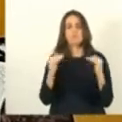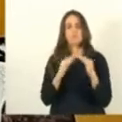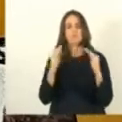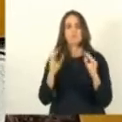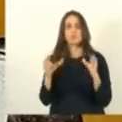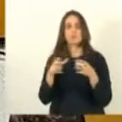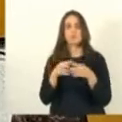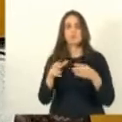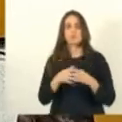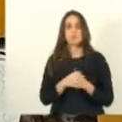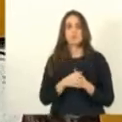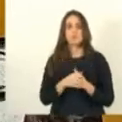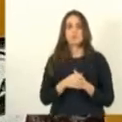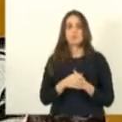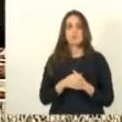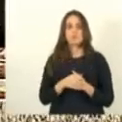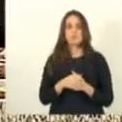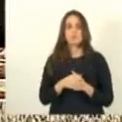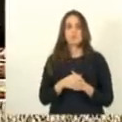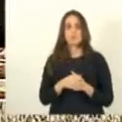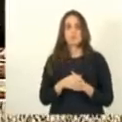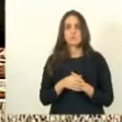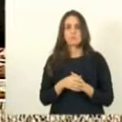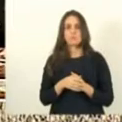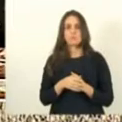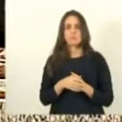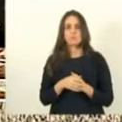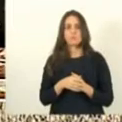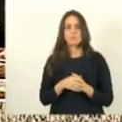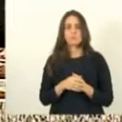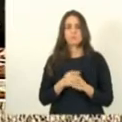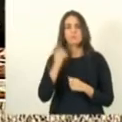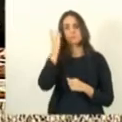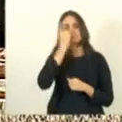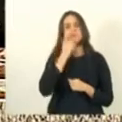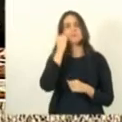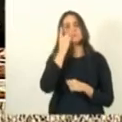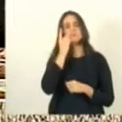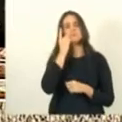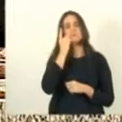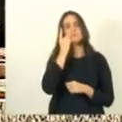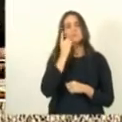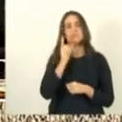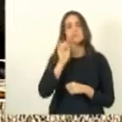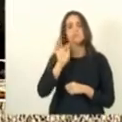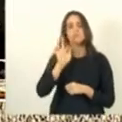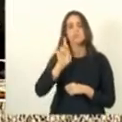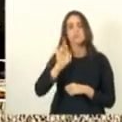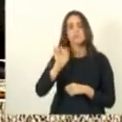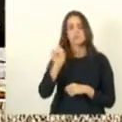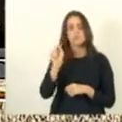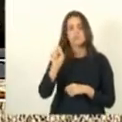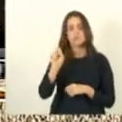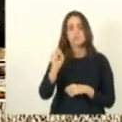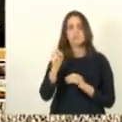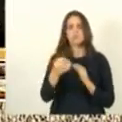fazer conjunto. Então... Deputado Freitas, tendo feito esse depoimento que naturalmente fez